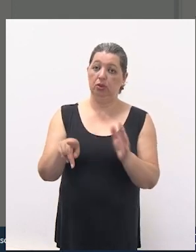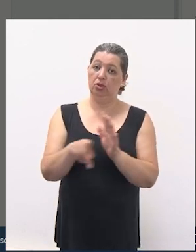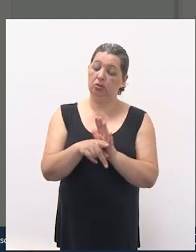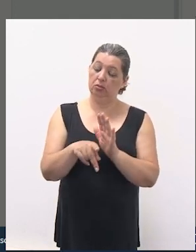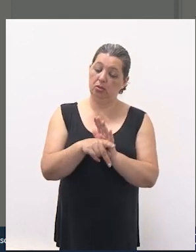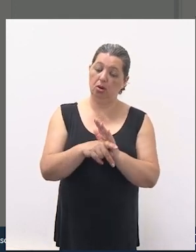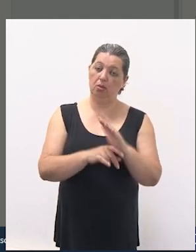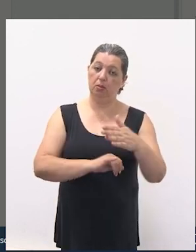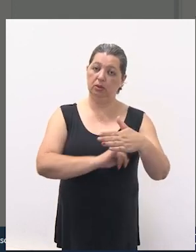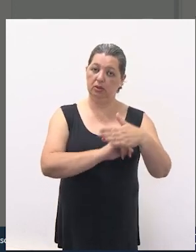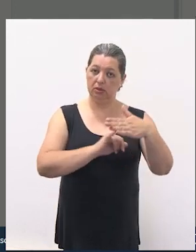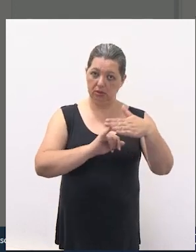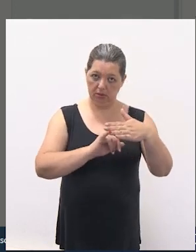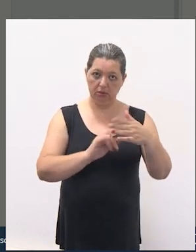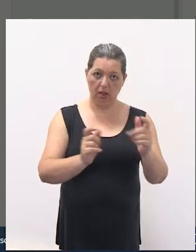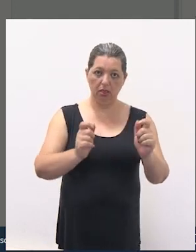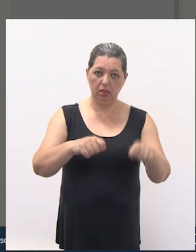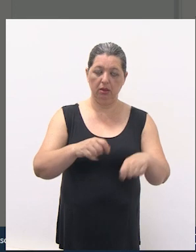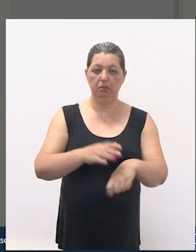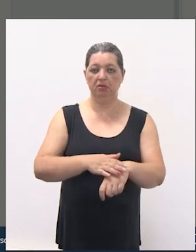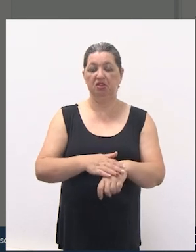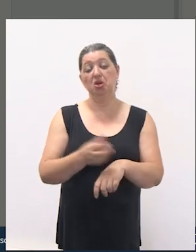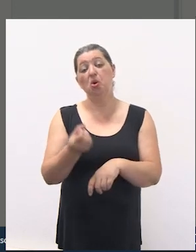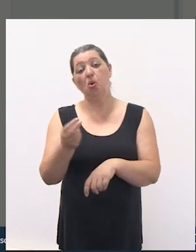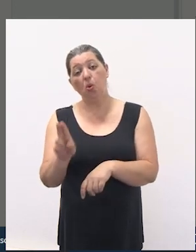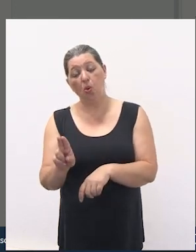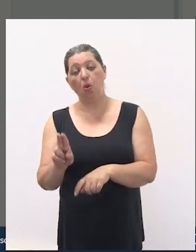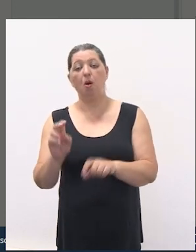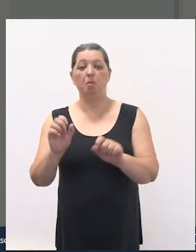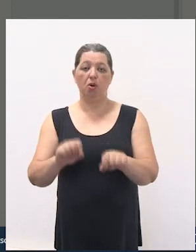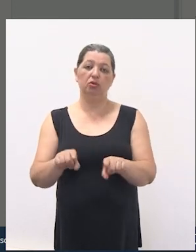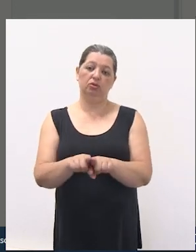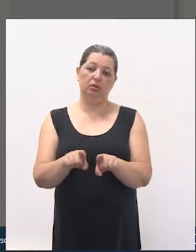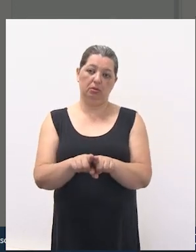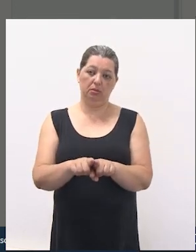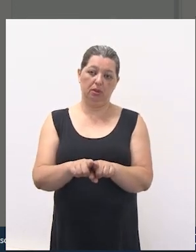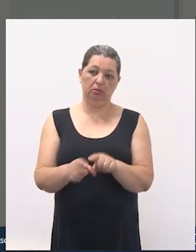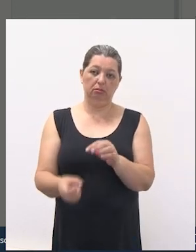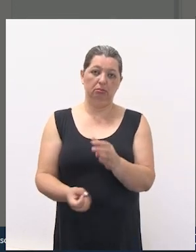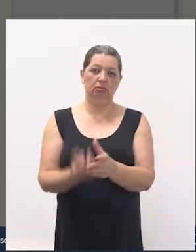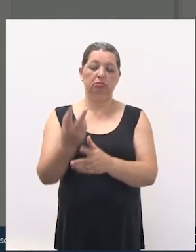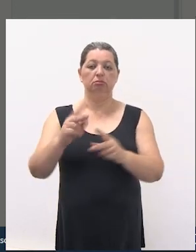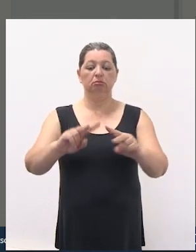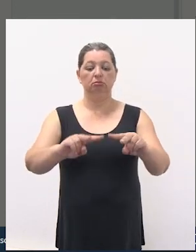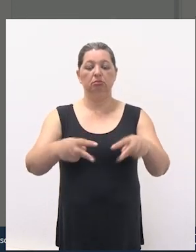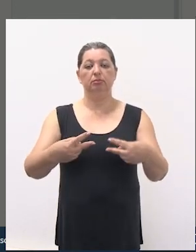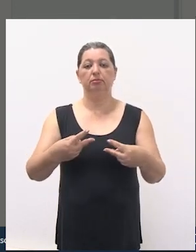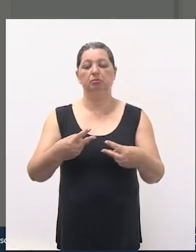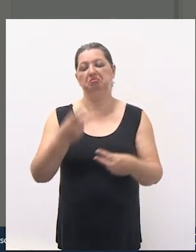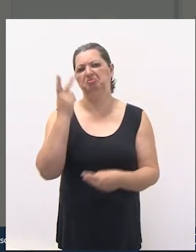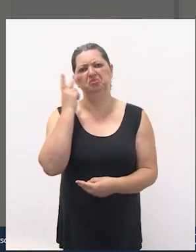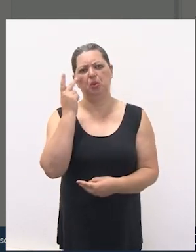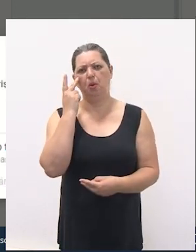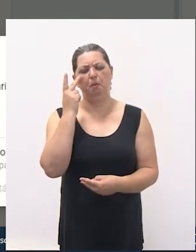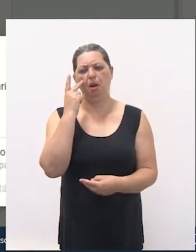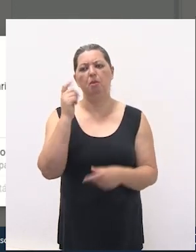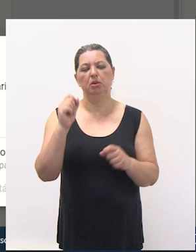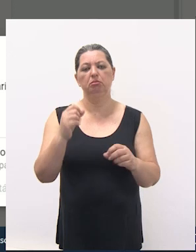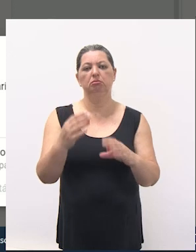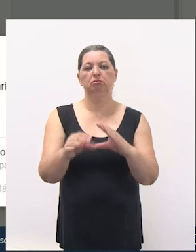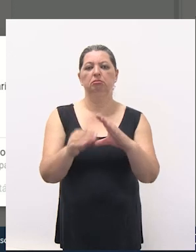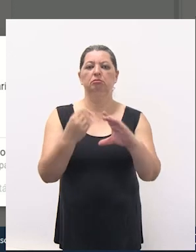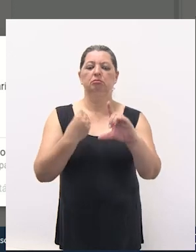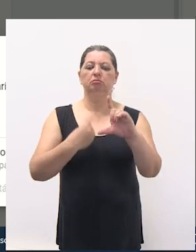instituição poder realizar, ou você pode também criar um link comum, né, enviar esse link. A gente